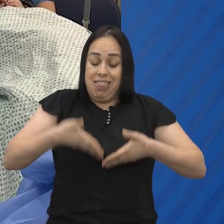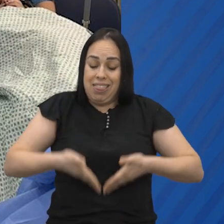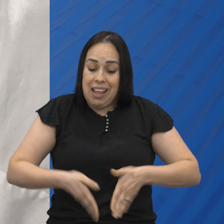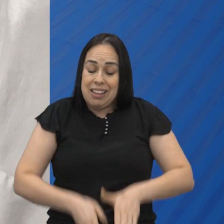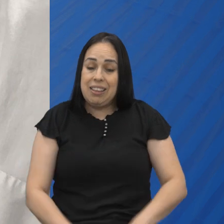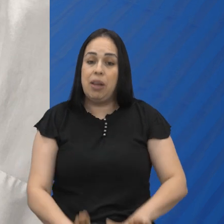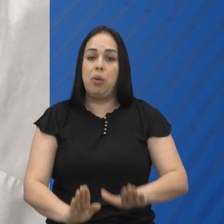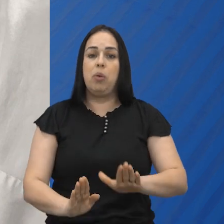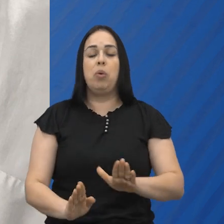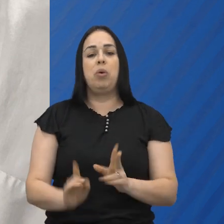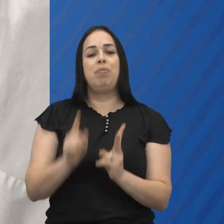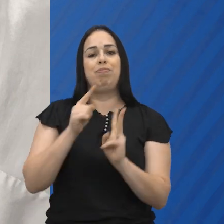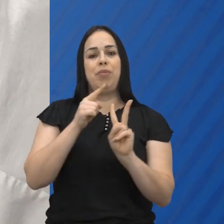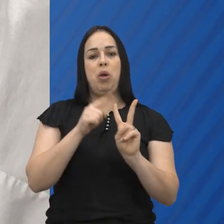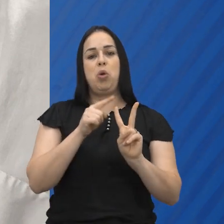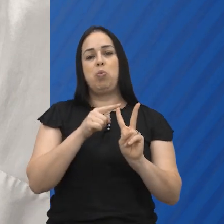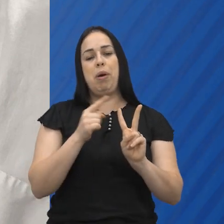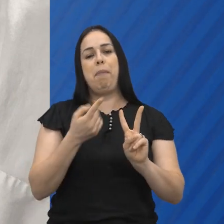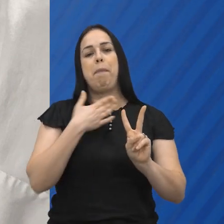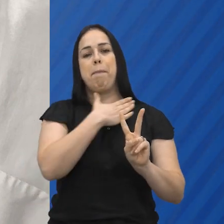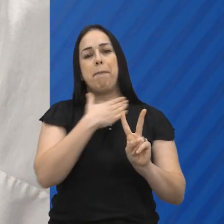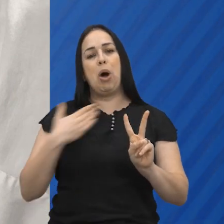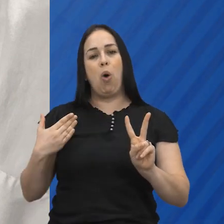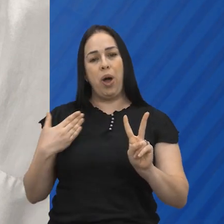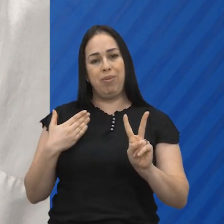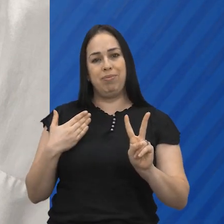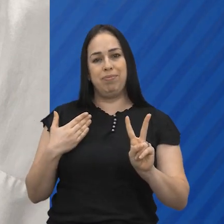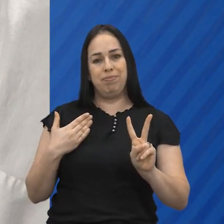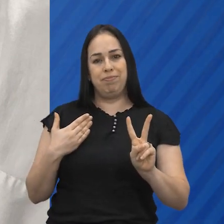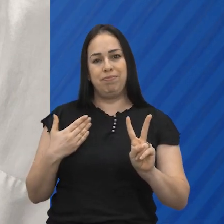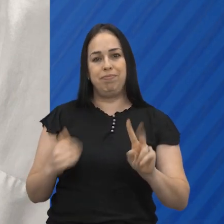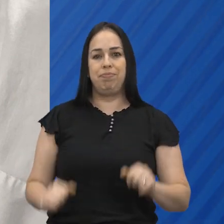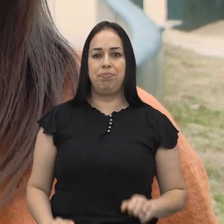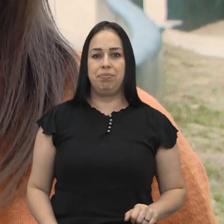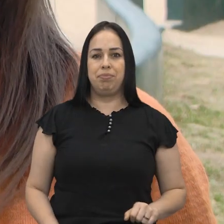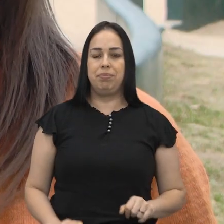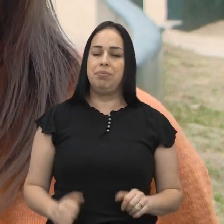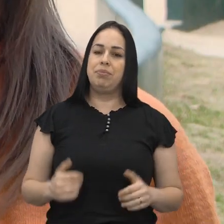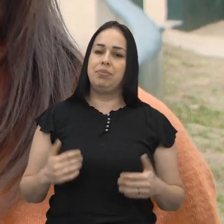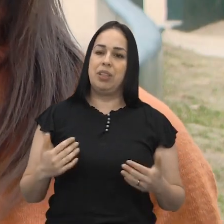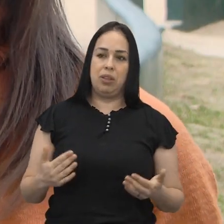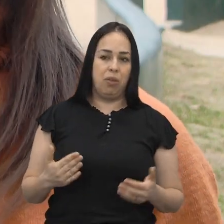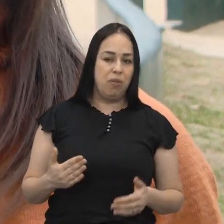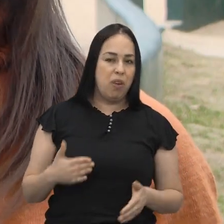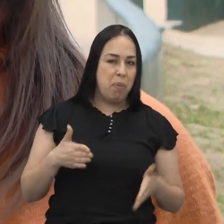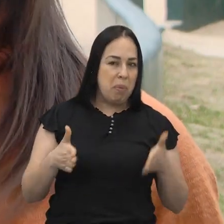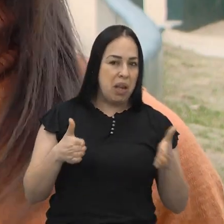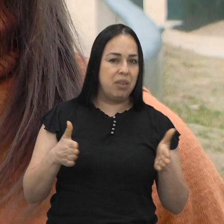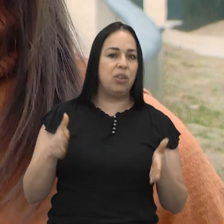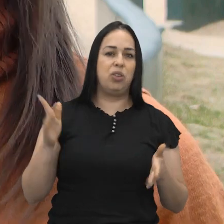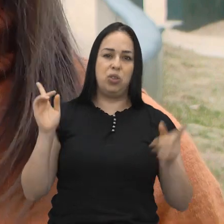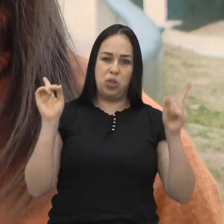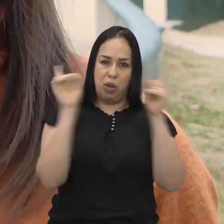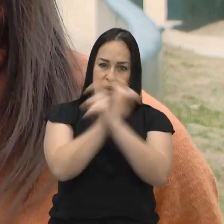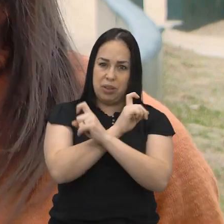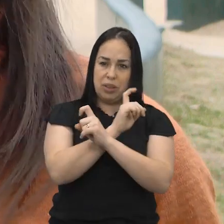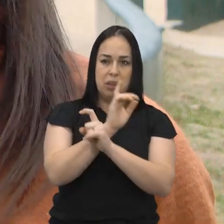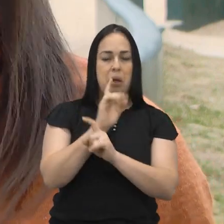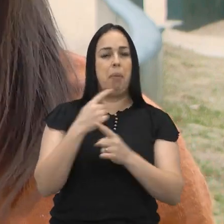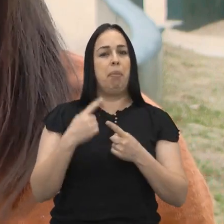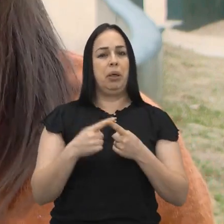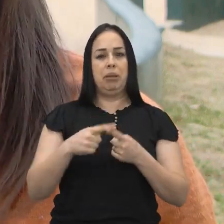filhas uma das gêmeas A Mariá veio a falecer na maternidade então em nenhum momento foi fácil